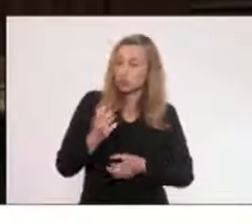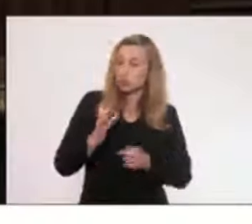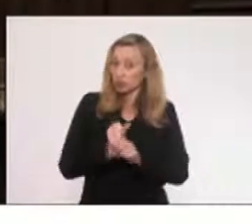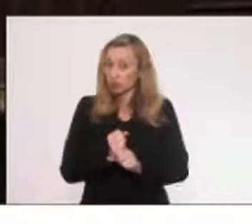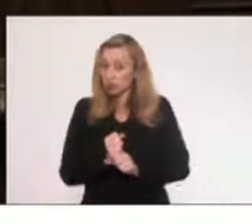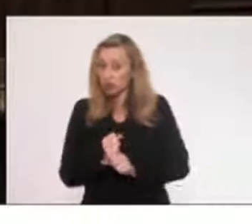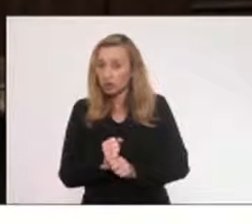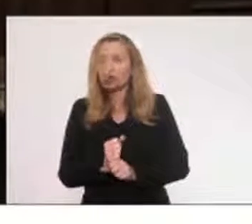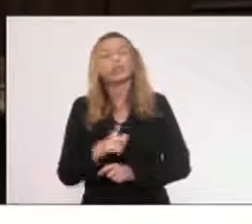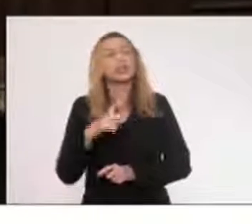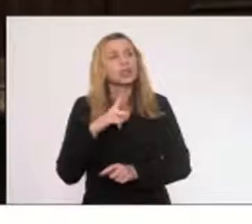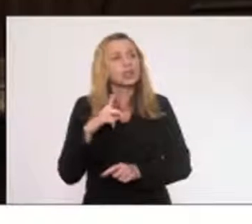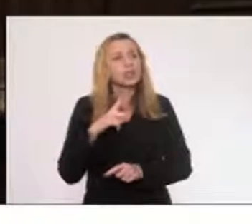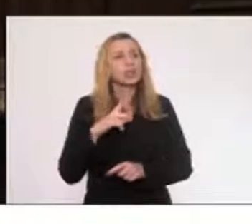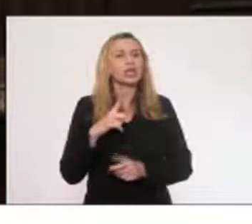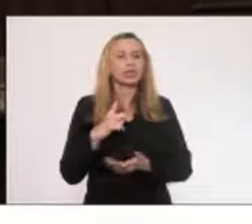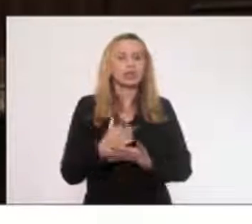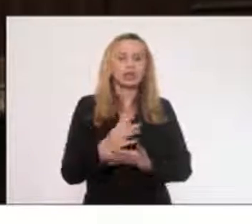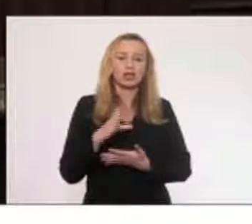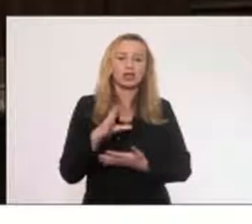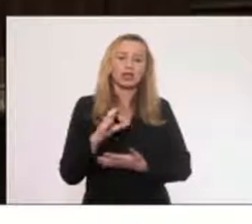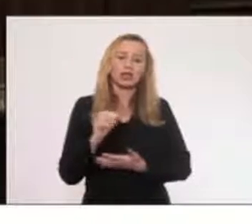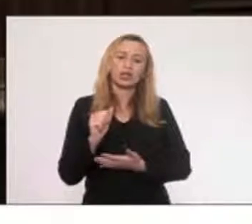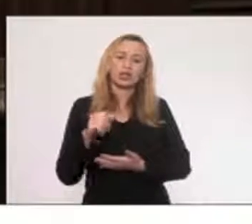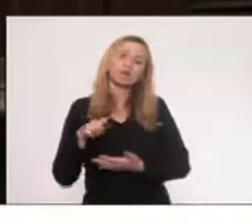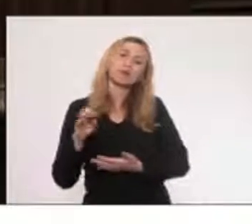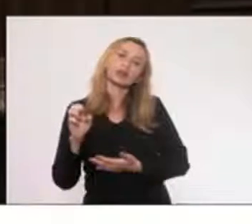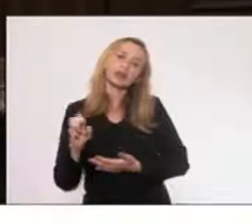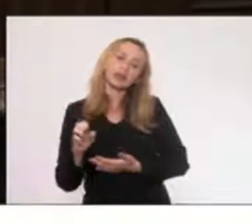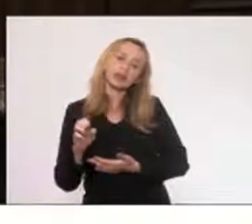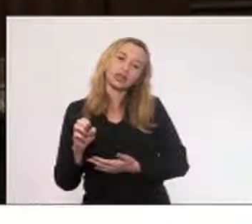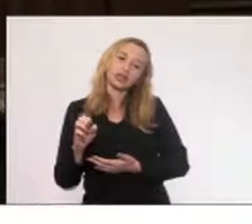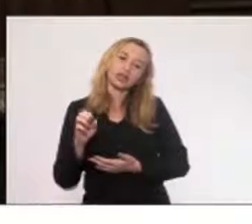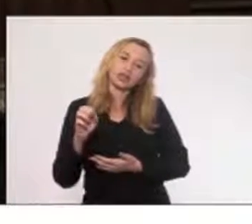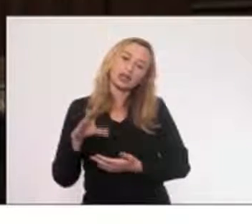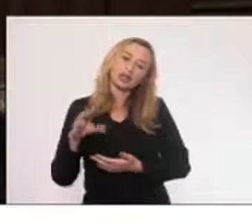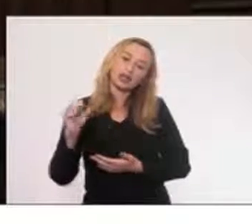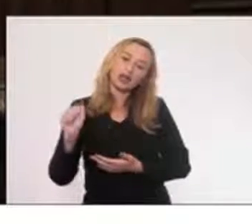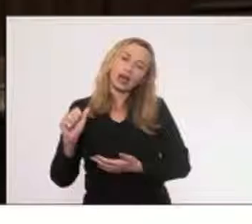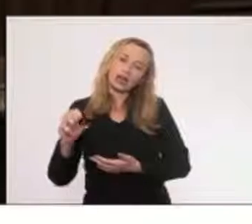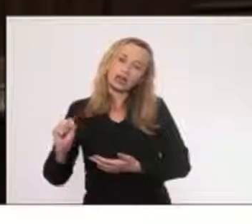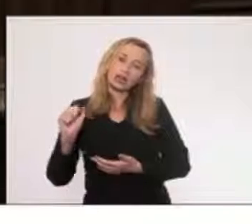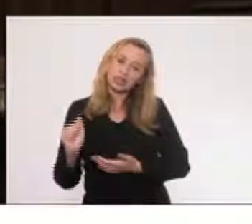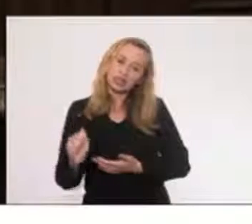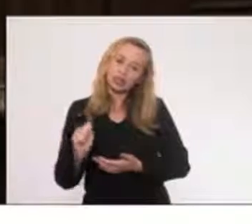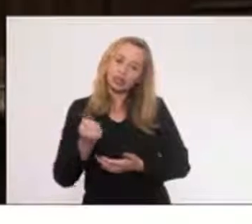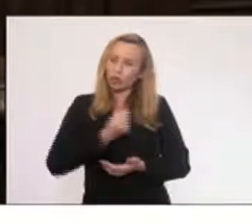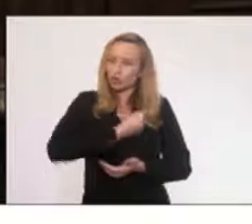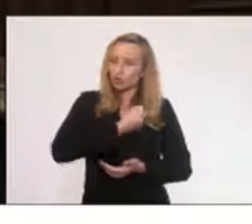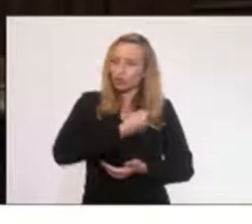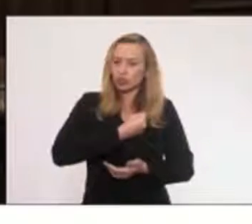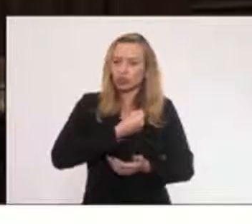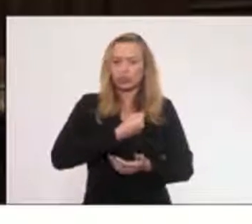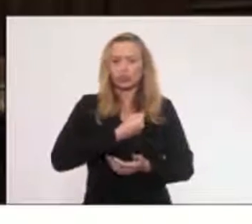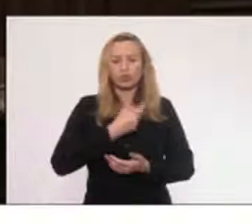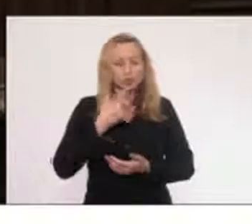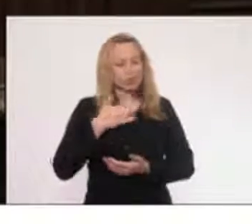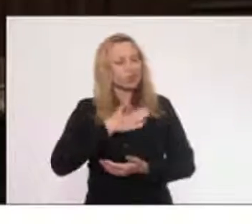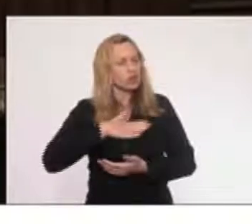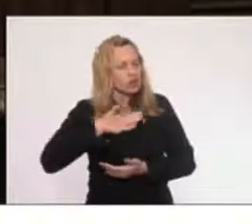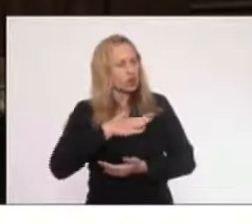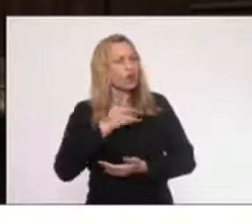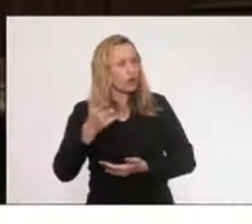alguém que tem uma relação muito amigável com os números, que gosta de embasar muito bem as suas falas e as